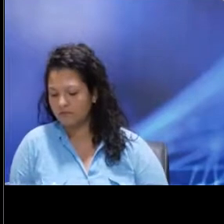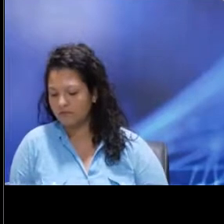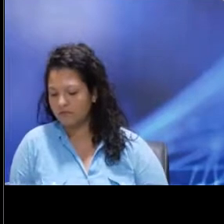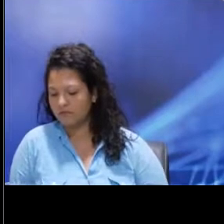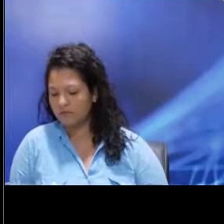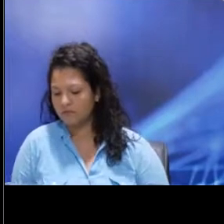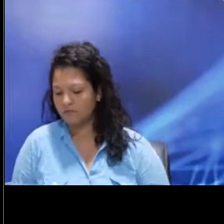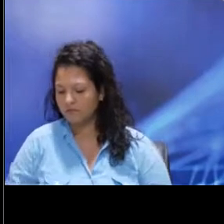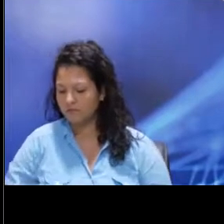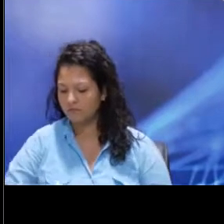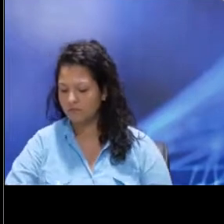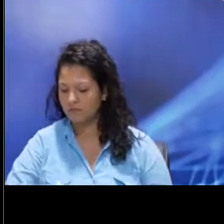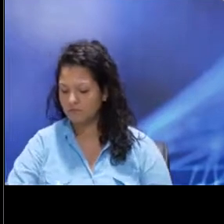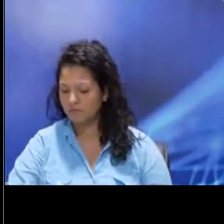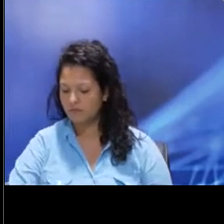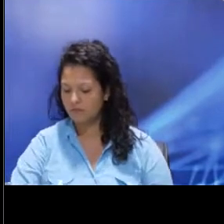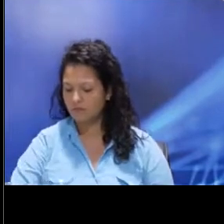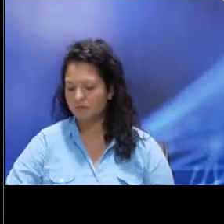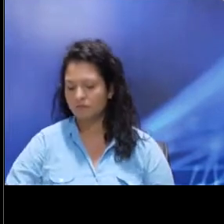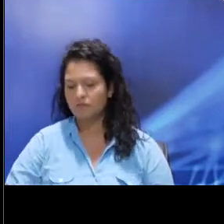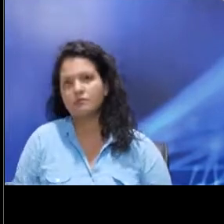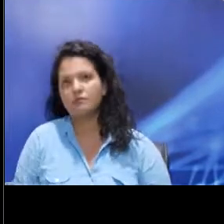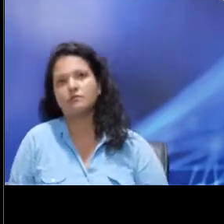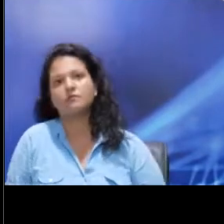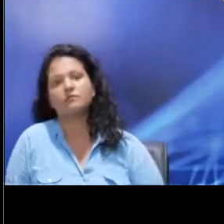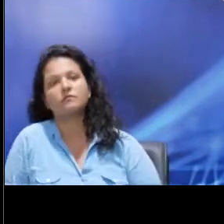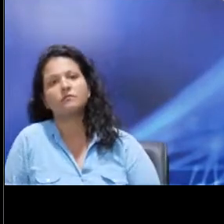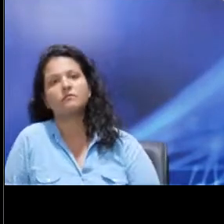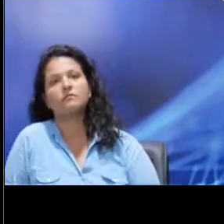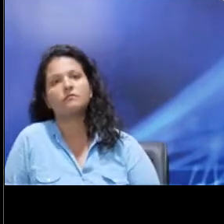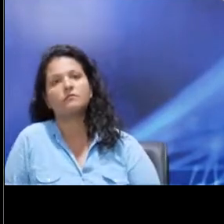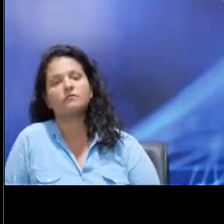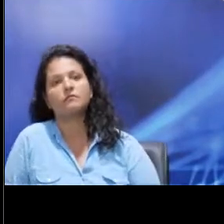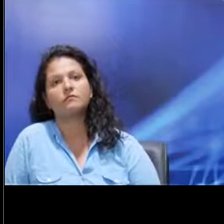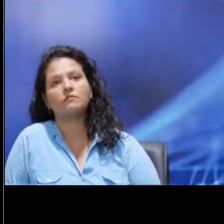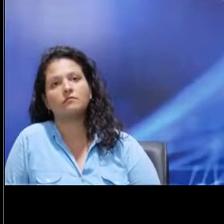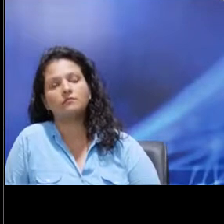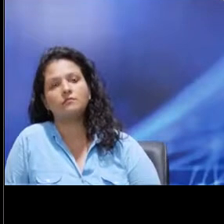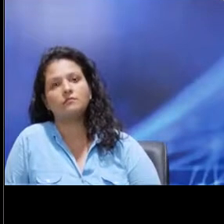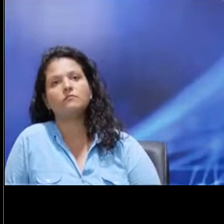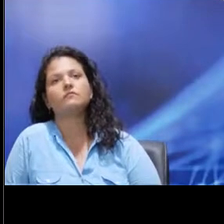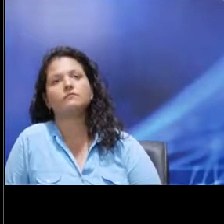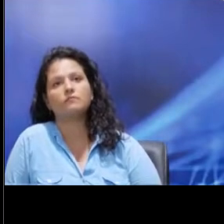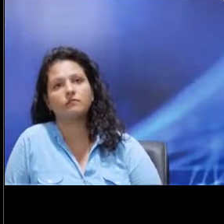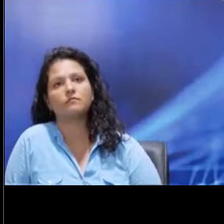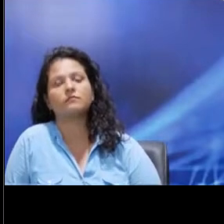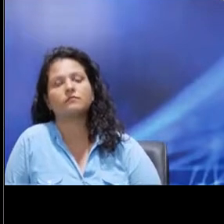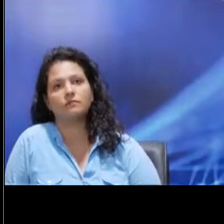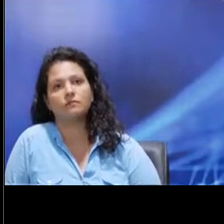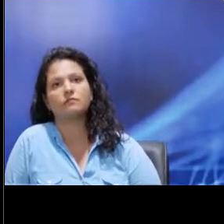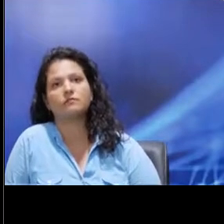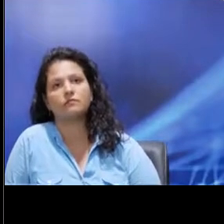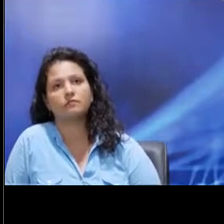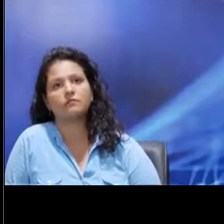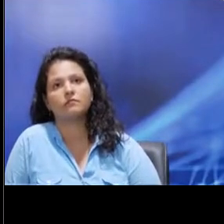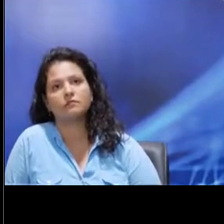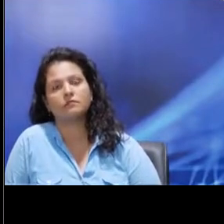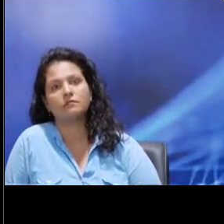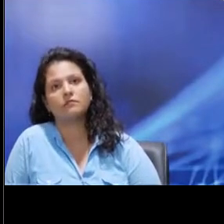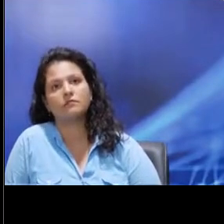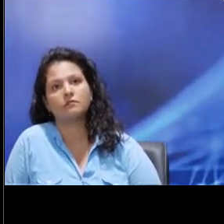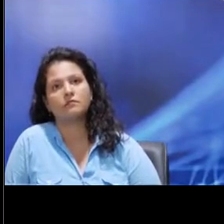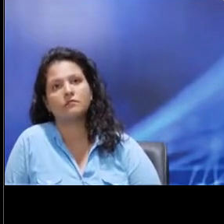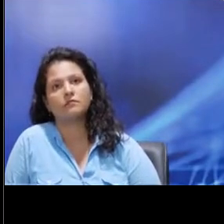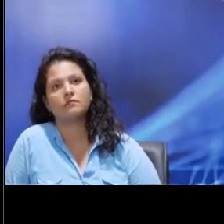vaca Nelore, né, sendo ordenhada numa ordenhadeira mecânica. Né? E imagina a cena ali. Imagina a